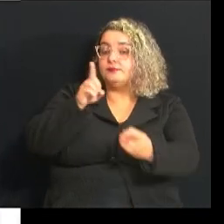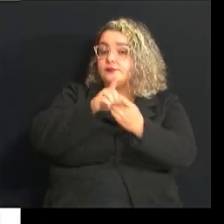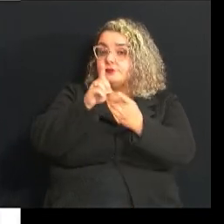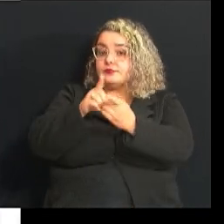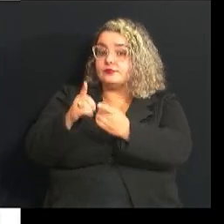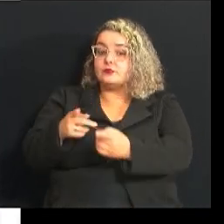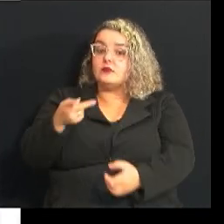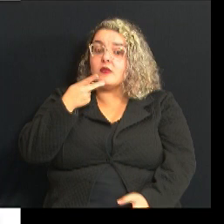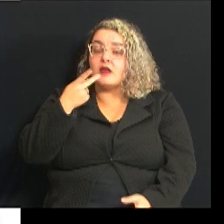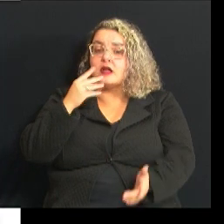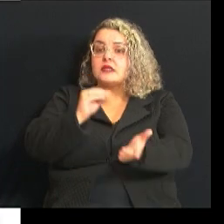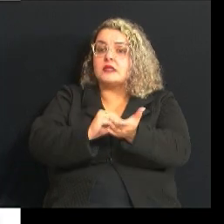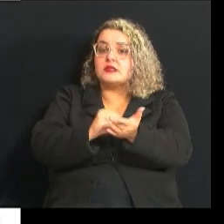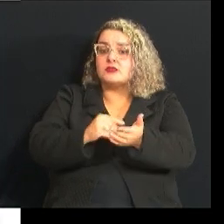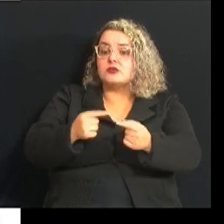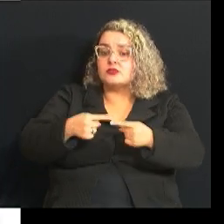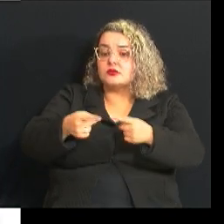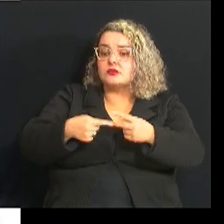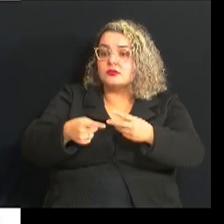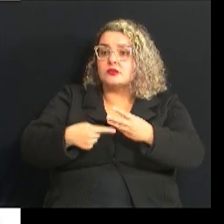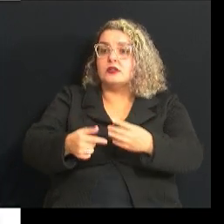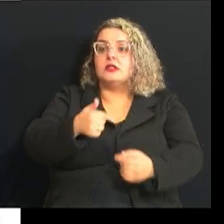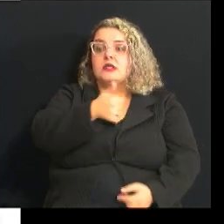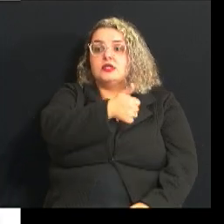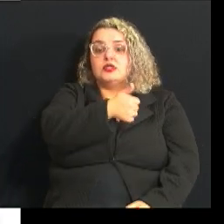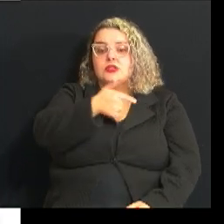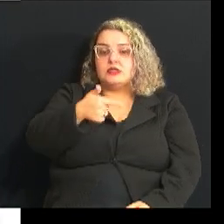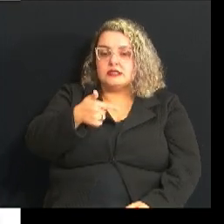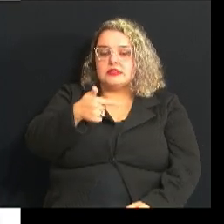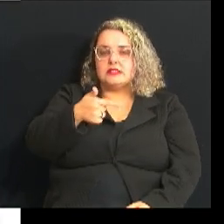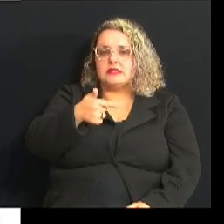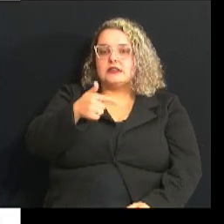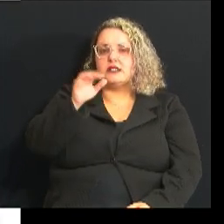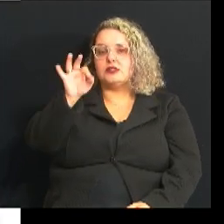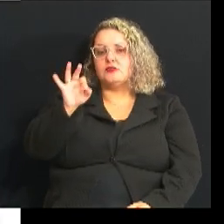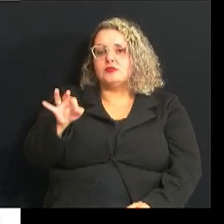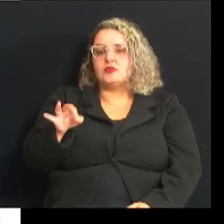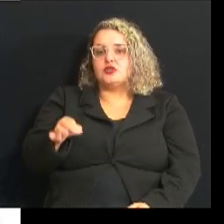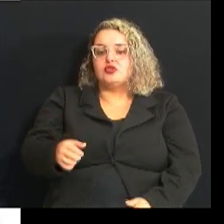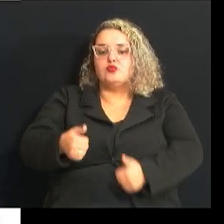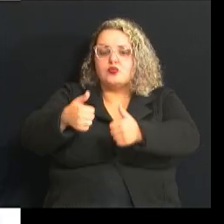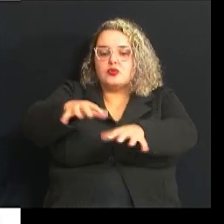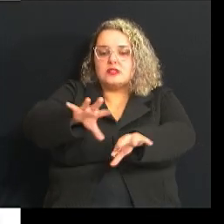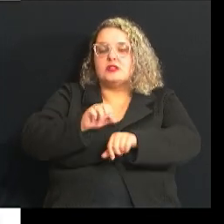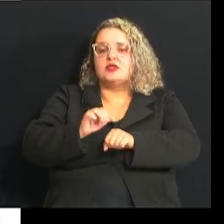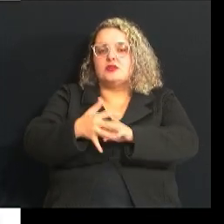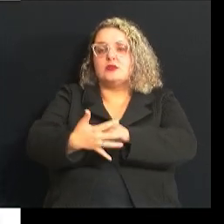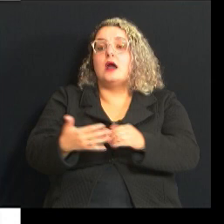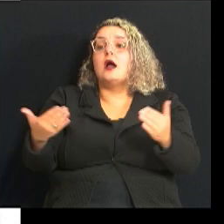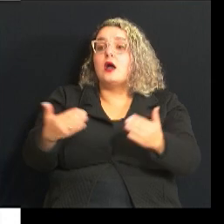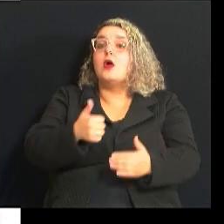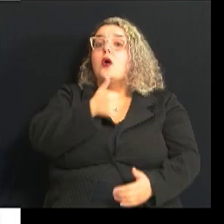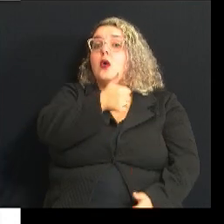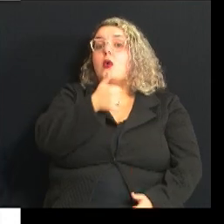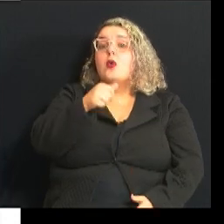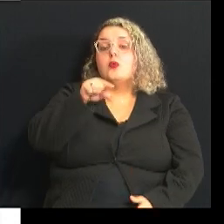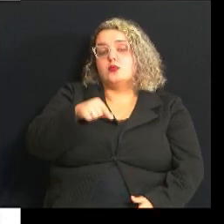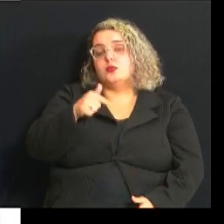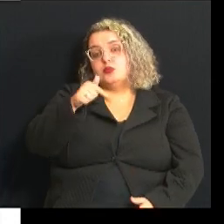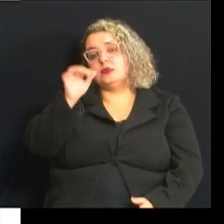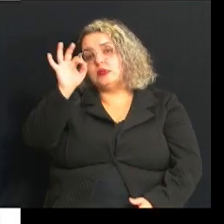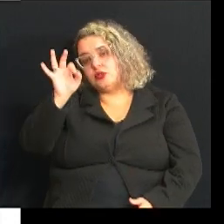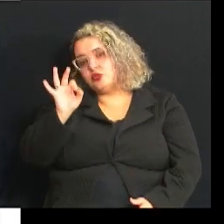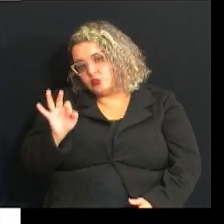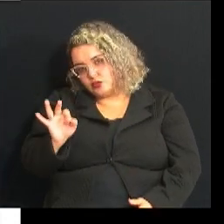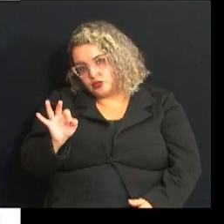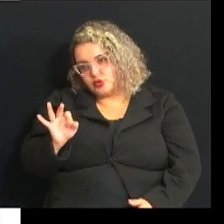últimas semanas de 17% de positividade, de 13%, agora nós estamos com 11,7%